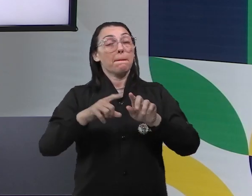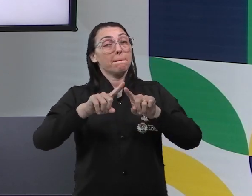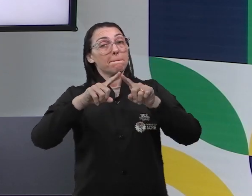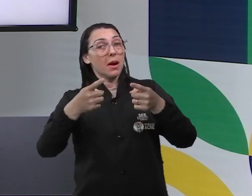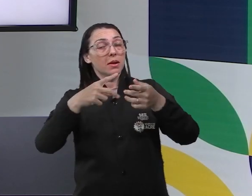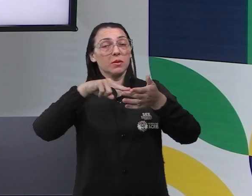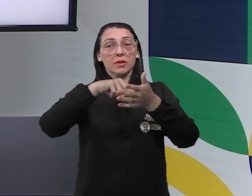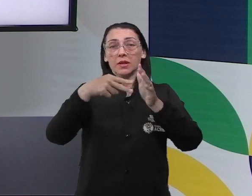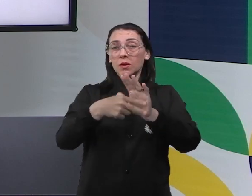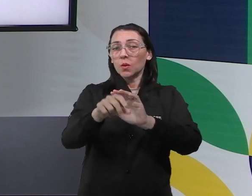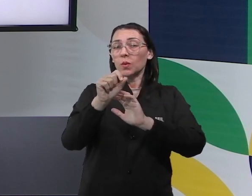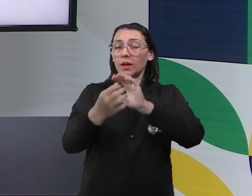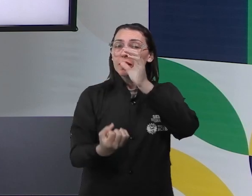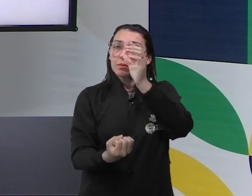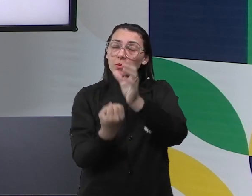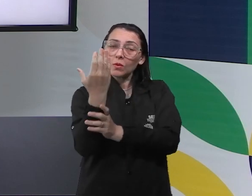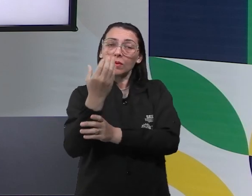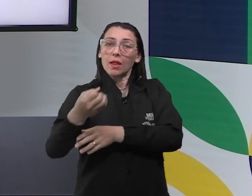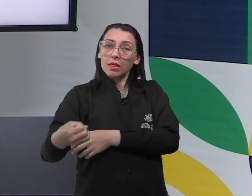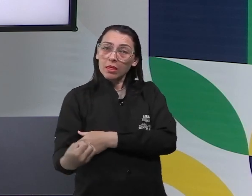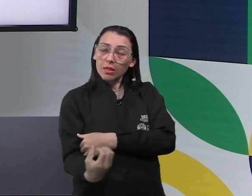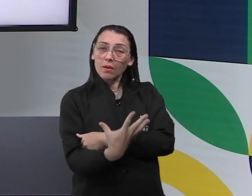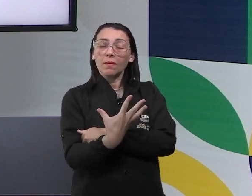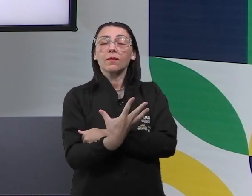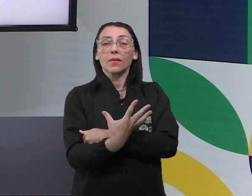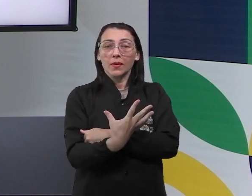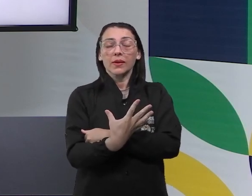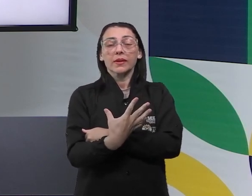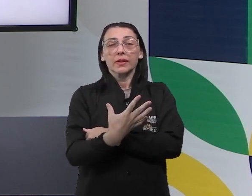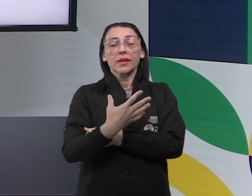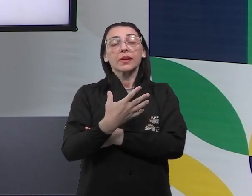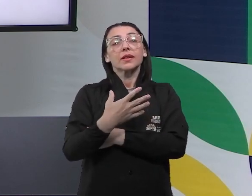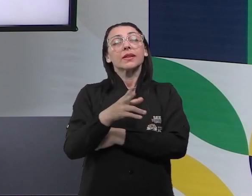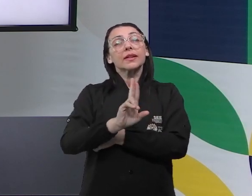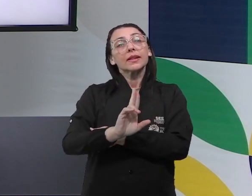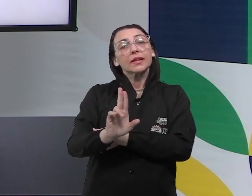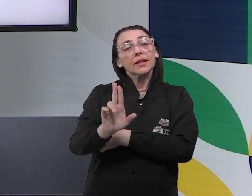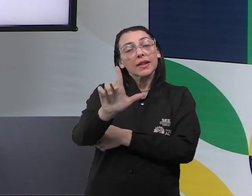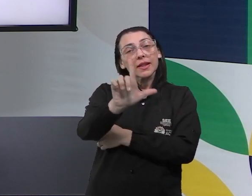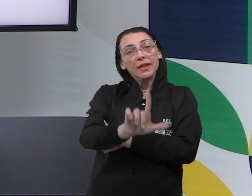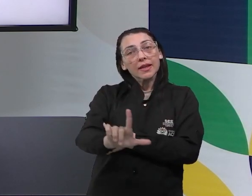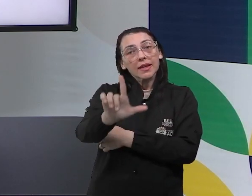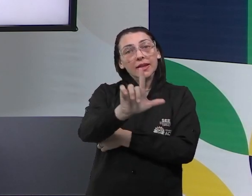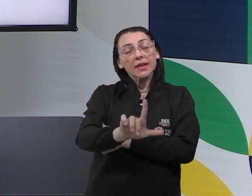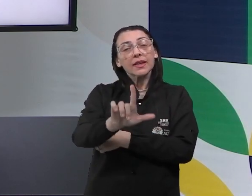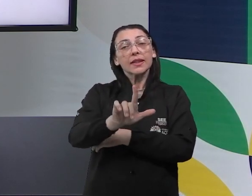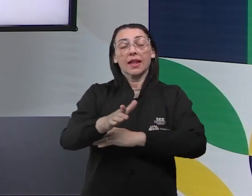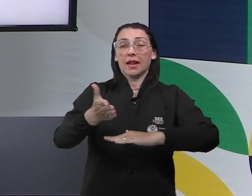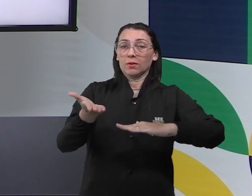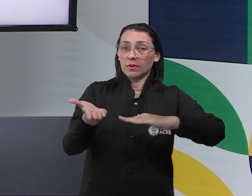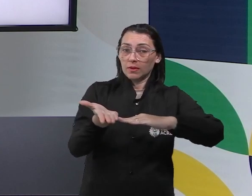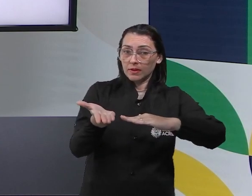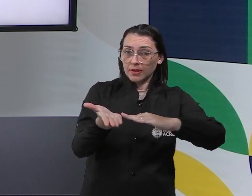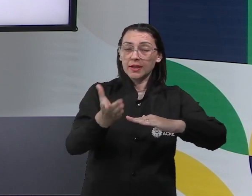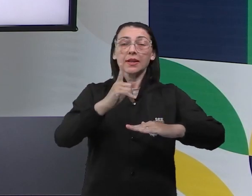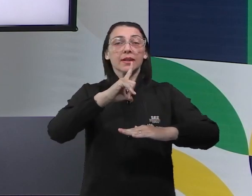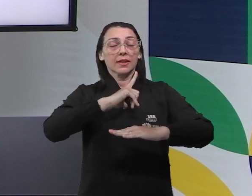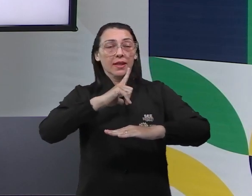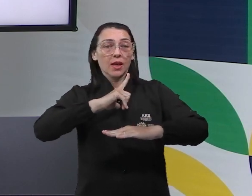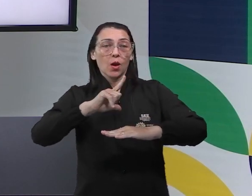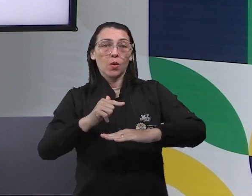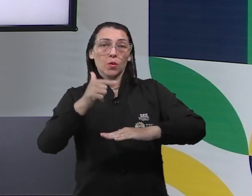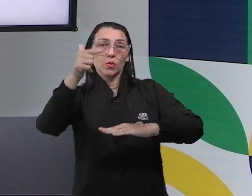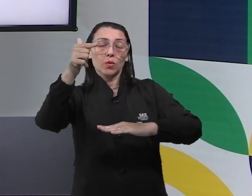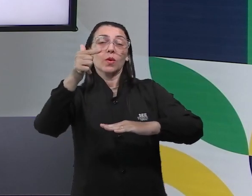significa que nas produções mais recentes, aí, que nós chamamos de literatura contemporânea, nós tenhamos